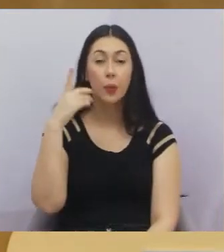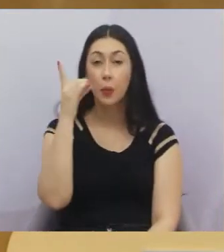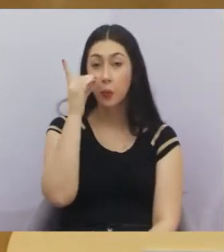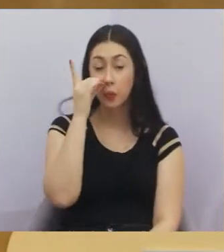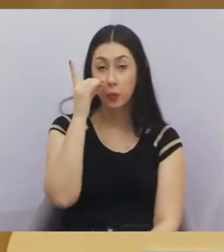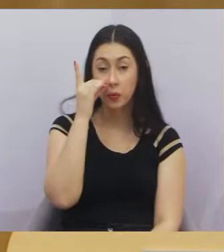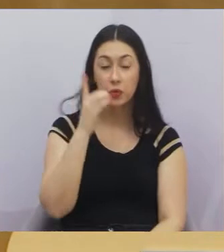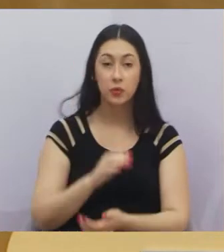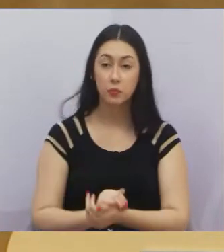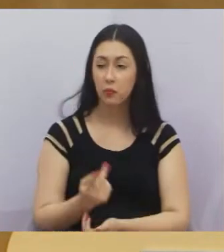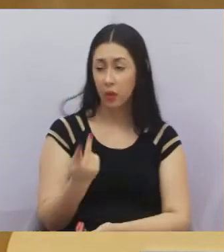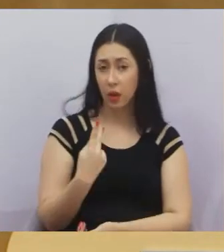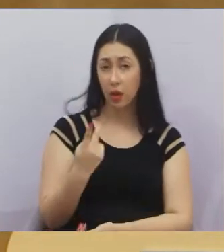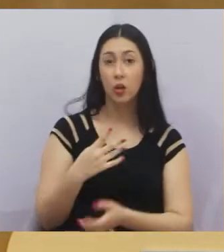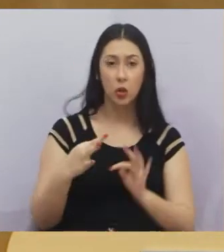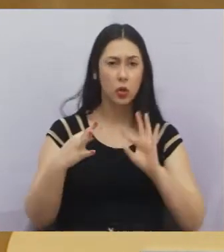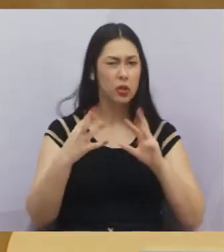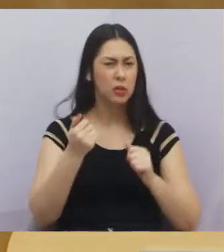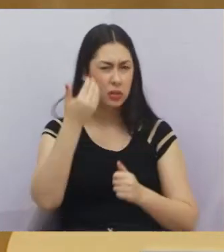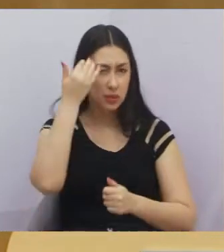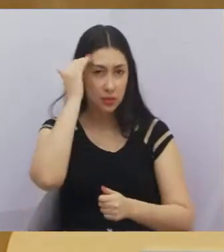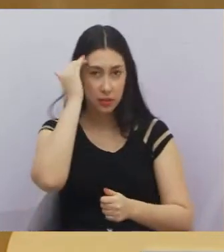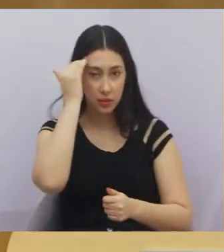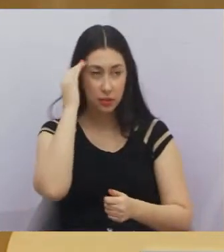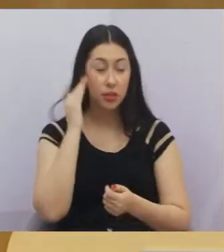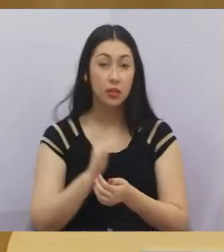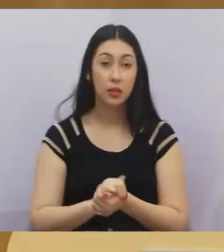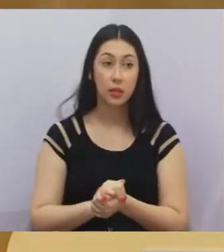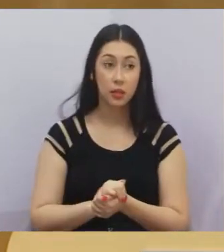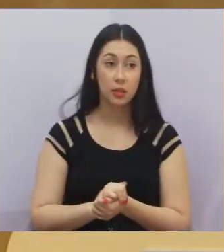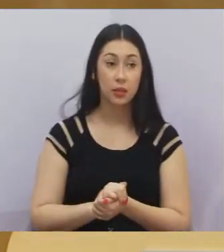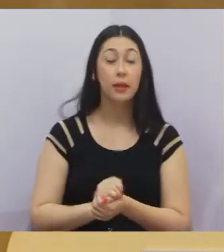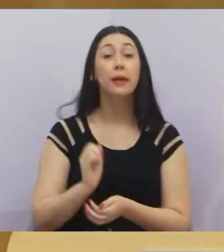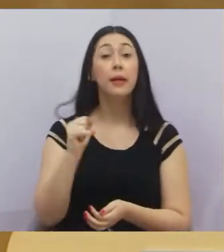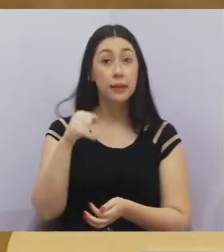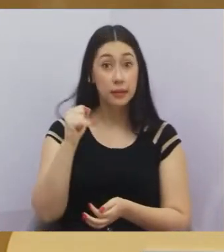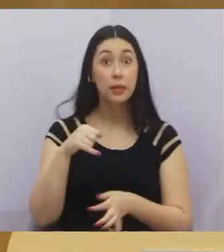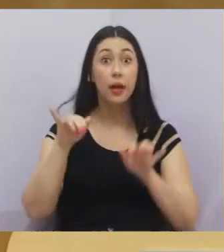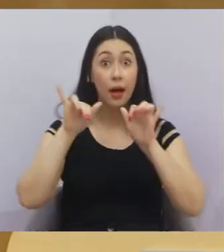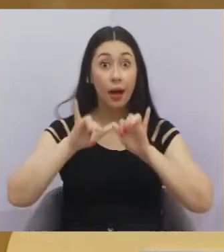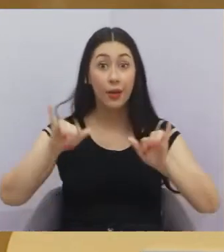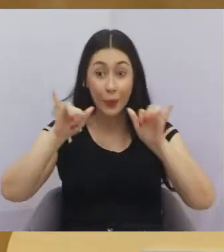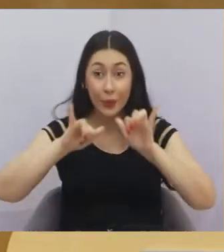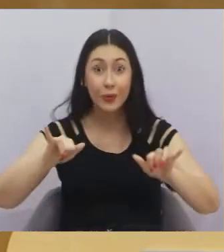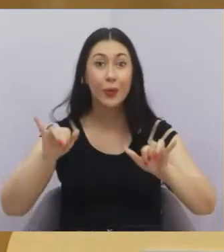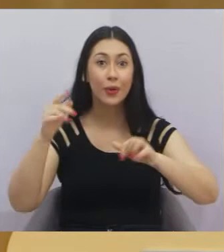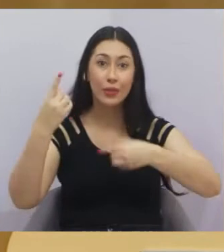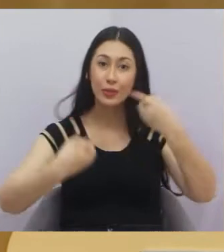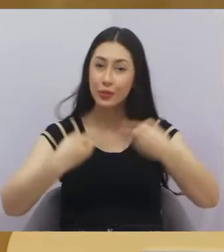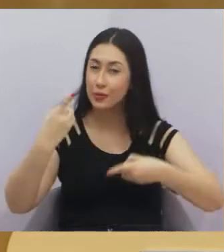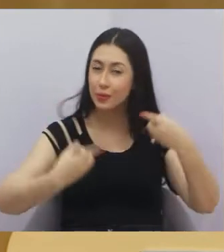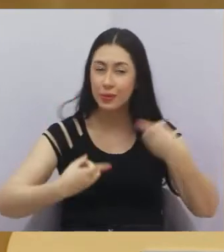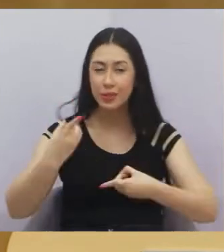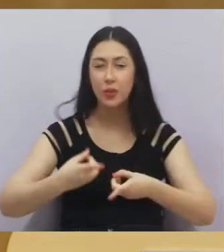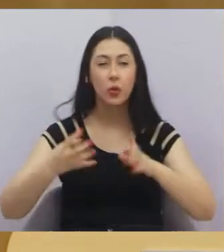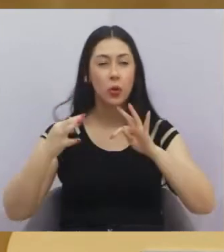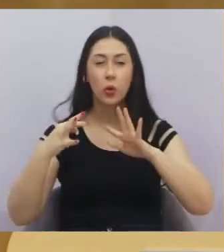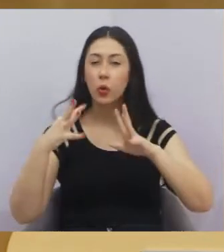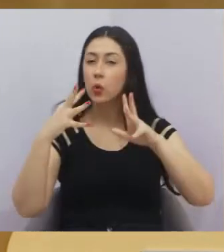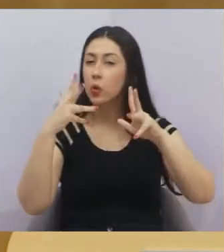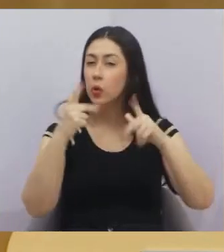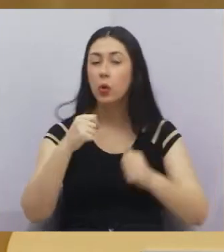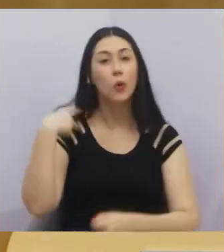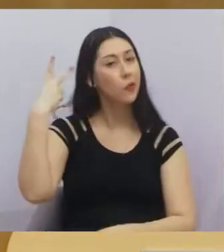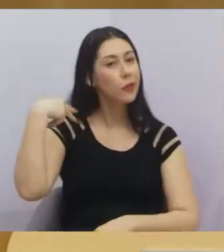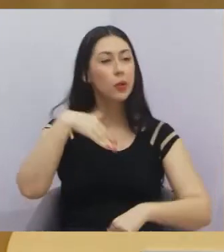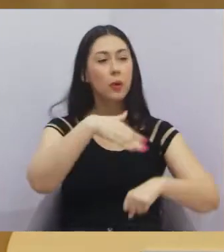para que todos fiquem sabendo, foi sim anunciado para a discussão, todos os vereadores foram